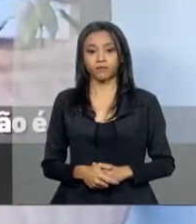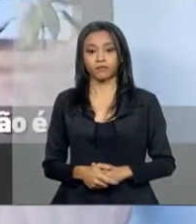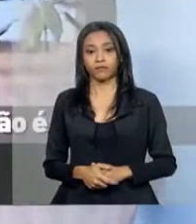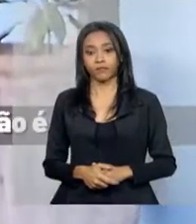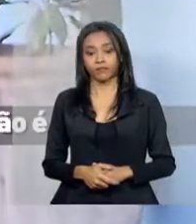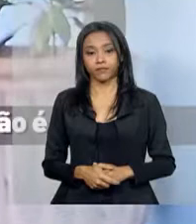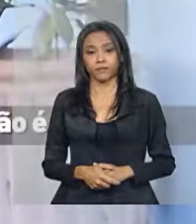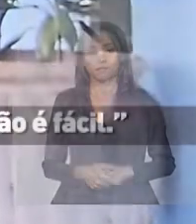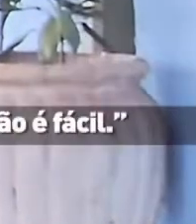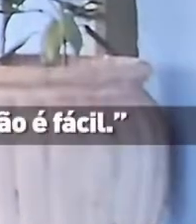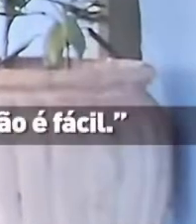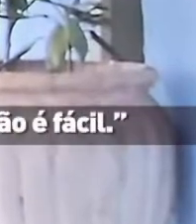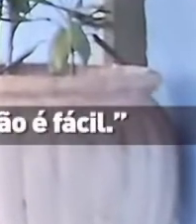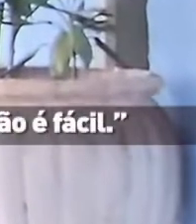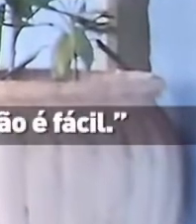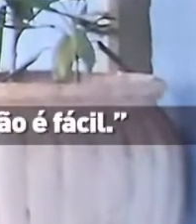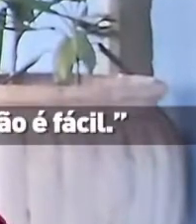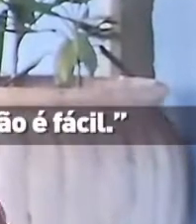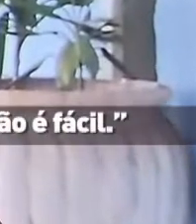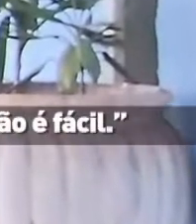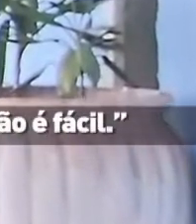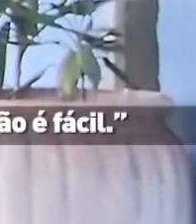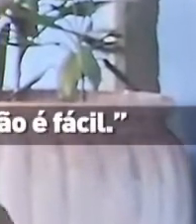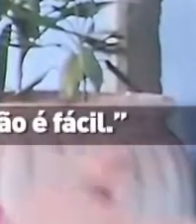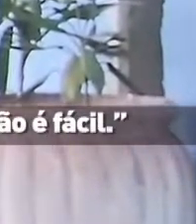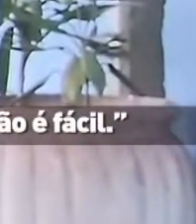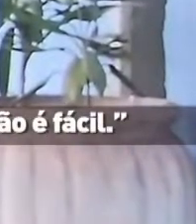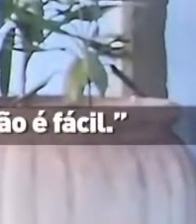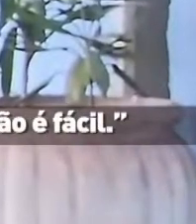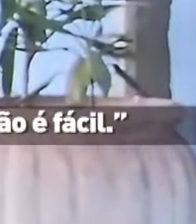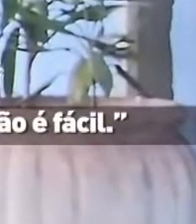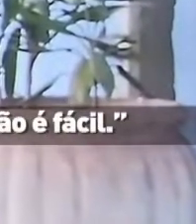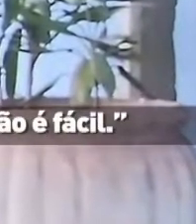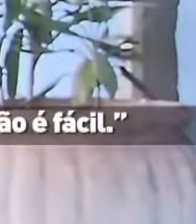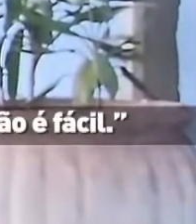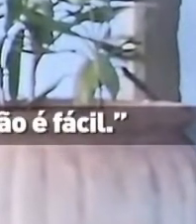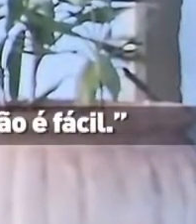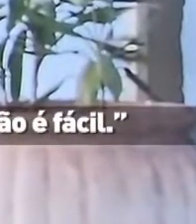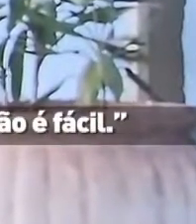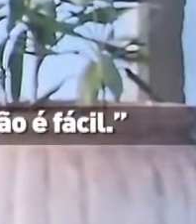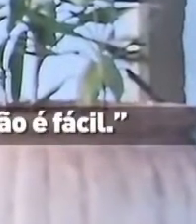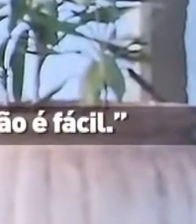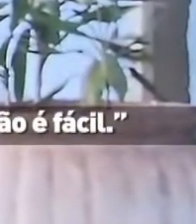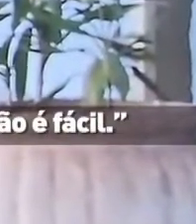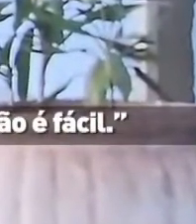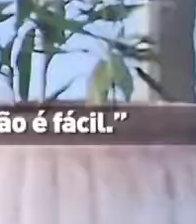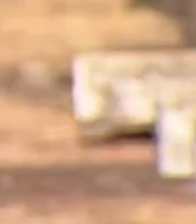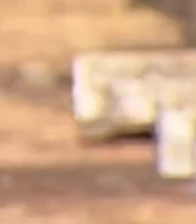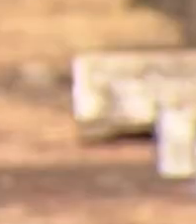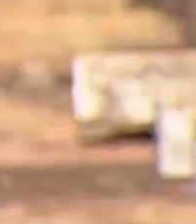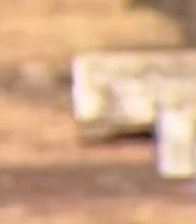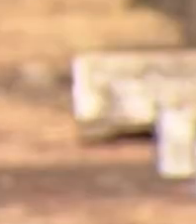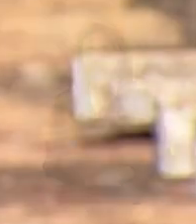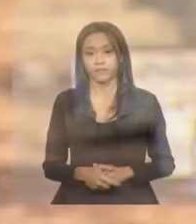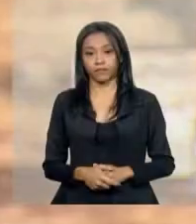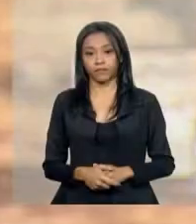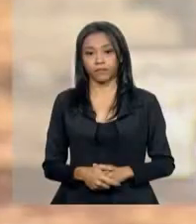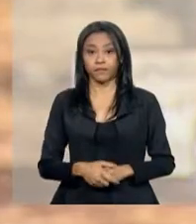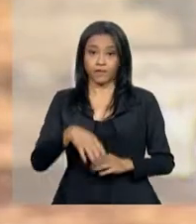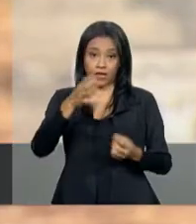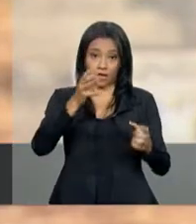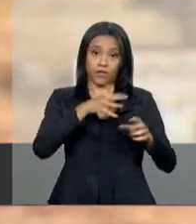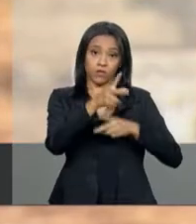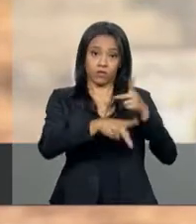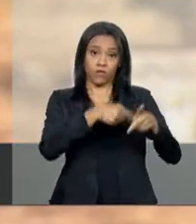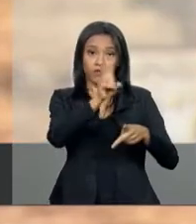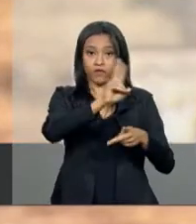o máximo. É meu país, é minha família, é tudo o que tenho. E não é fácil. A transferência dos